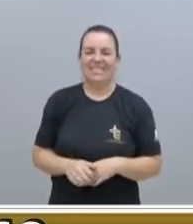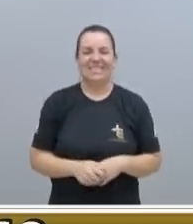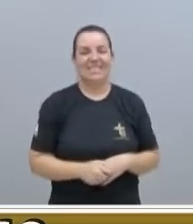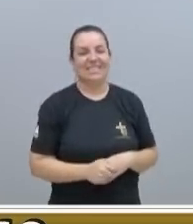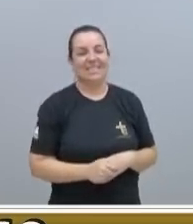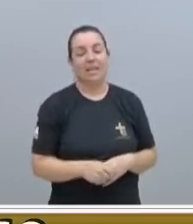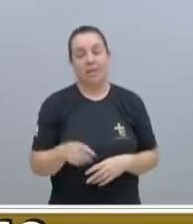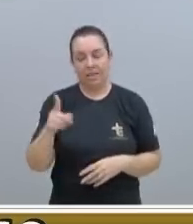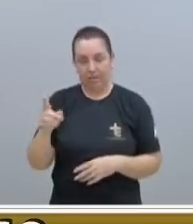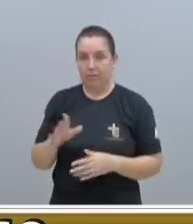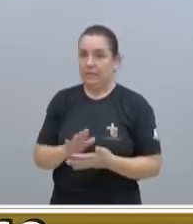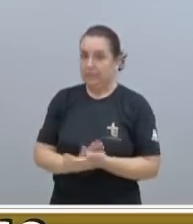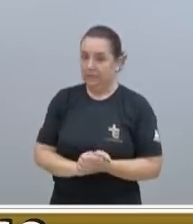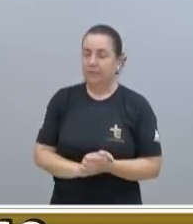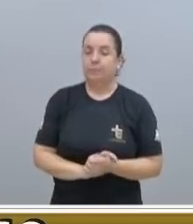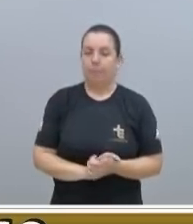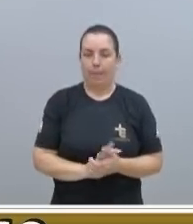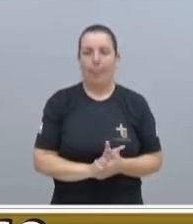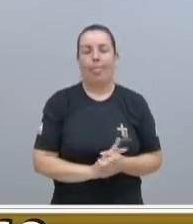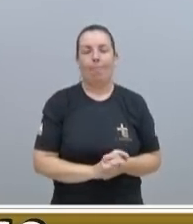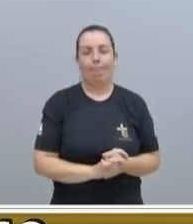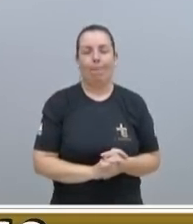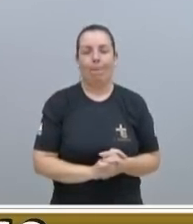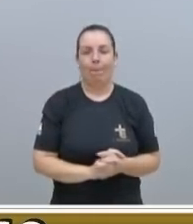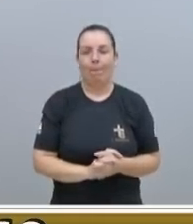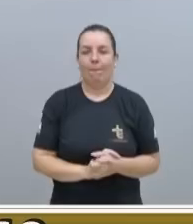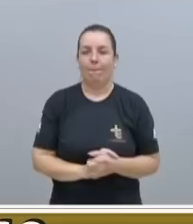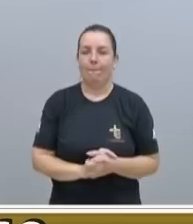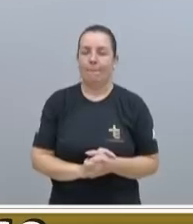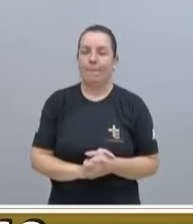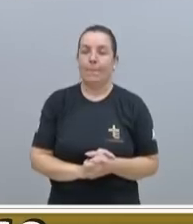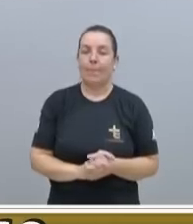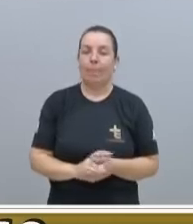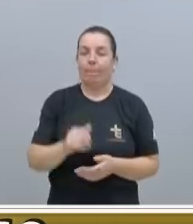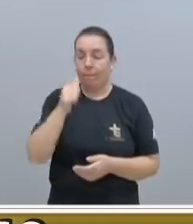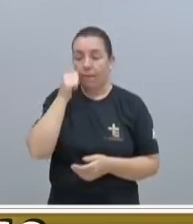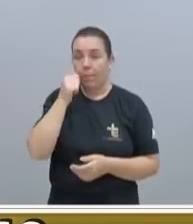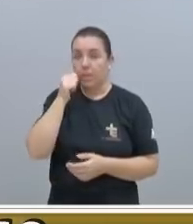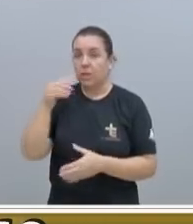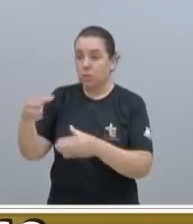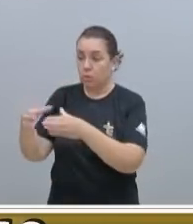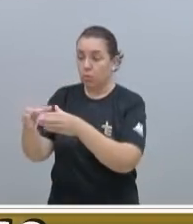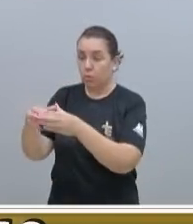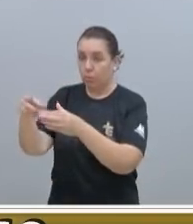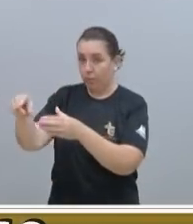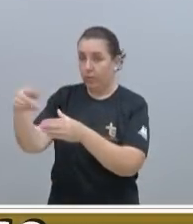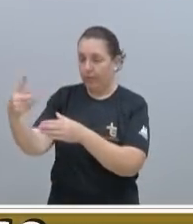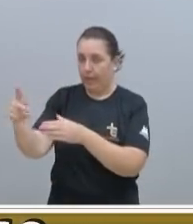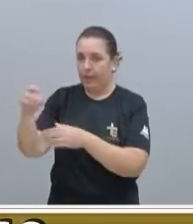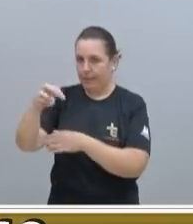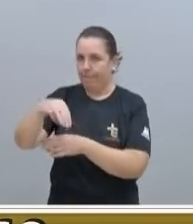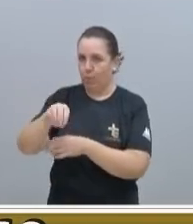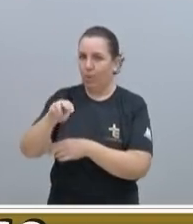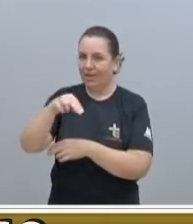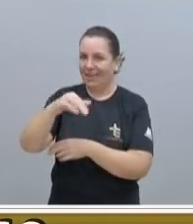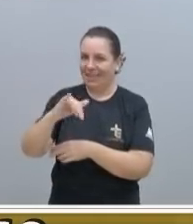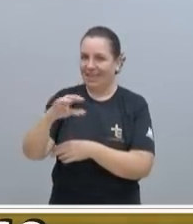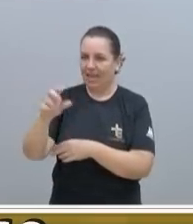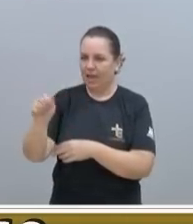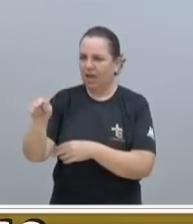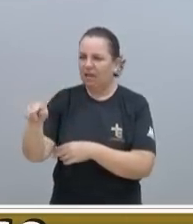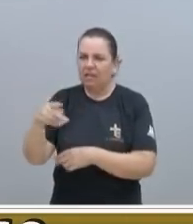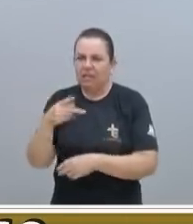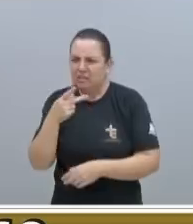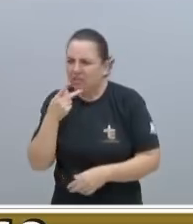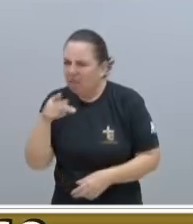foi encomendado e as mulheres da aldeia dizia mônica o teu marido o